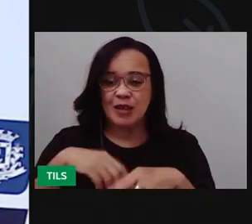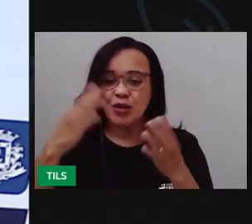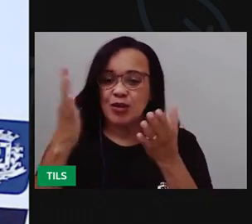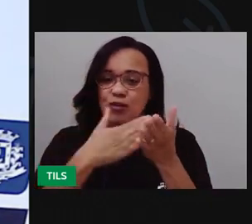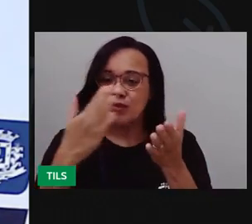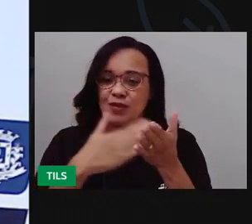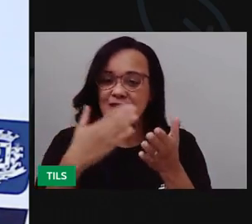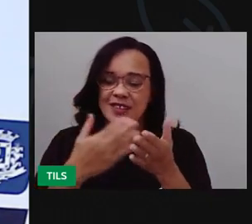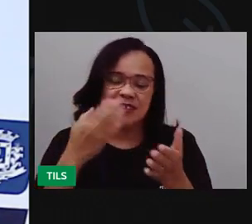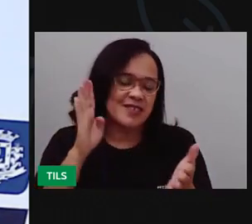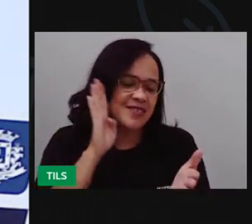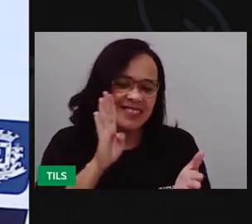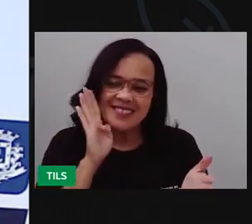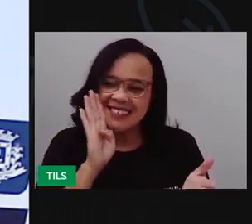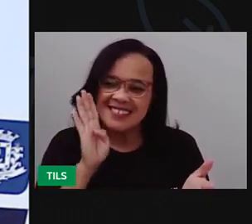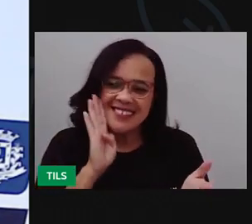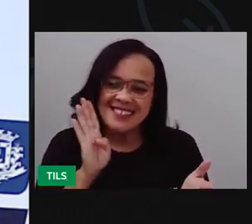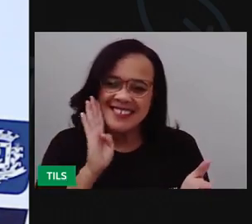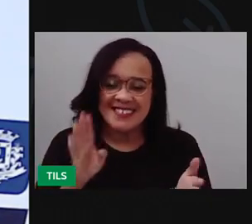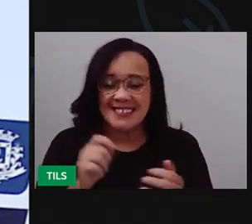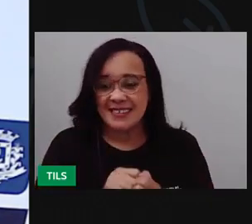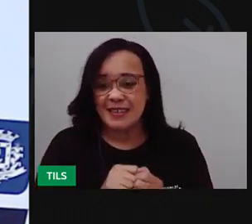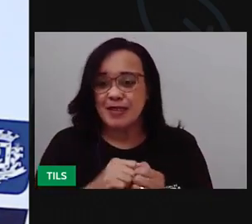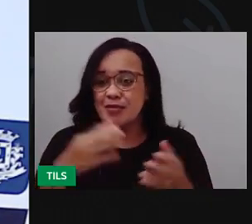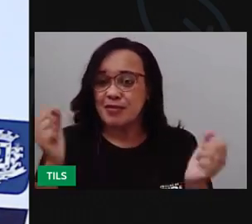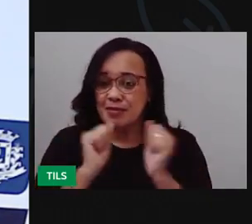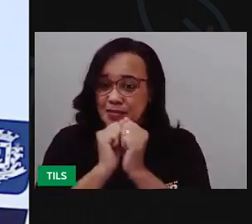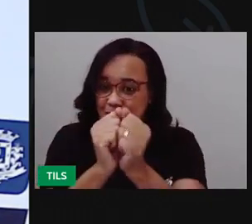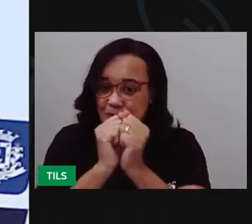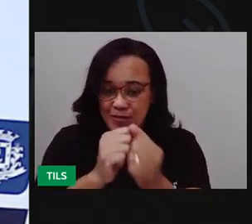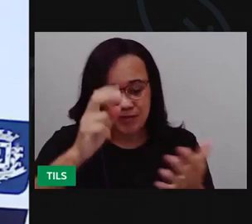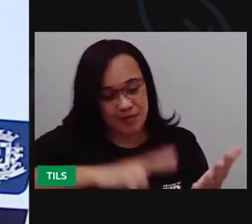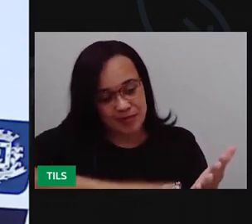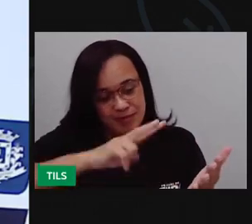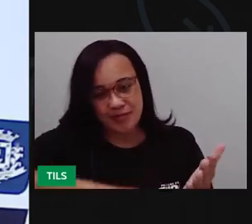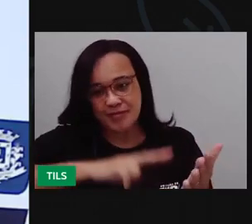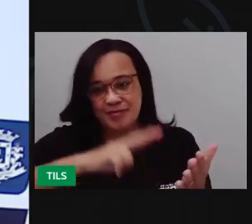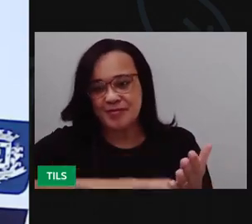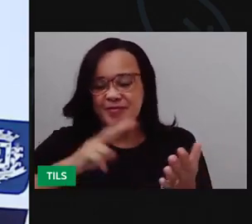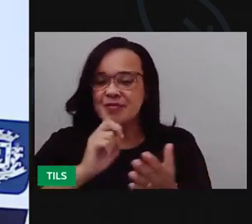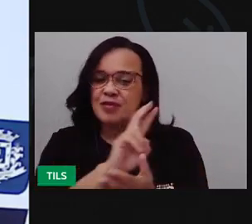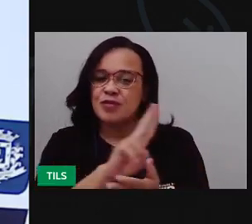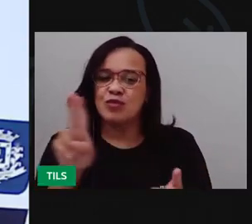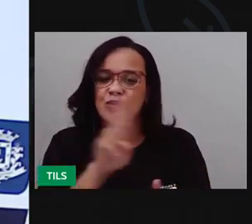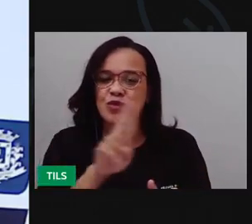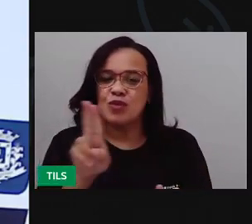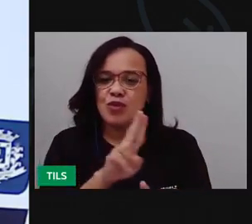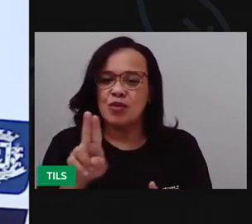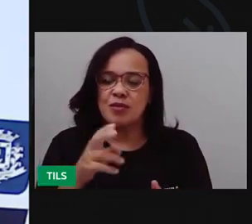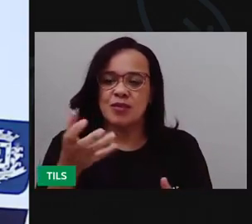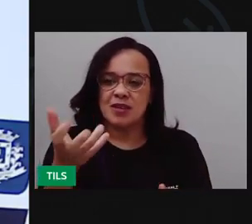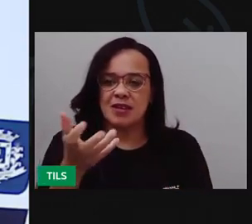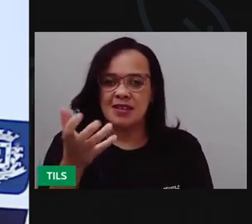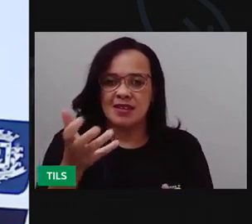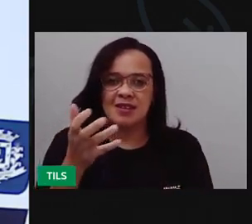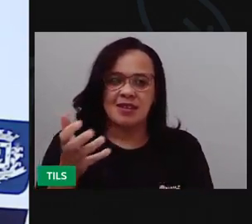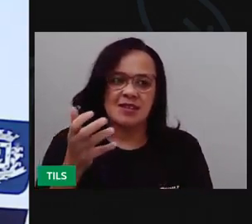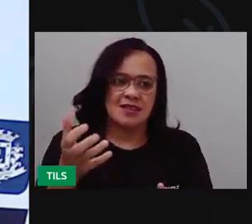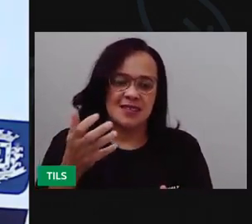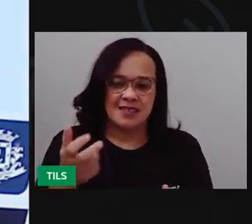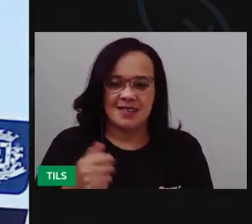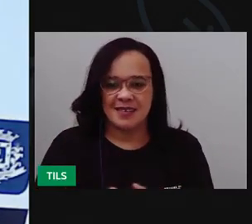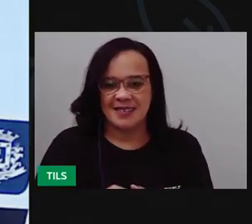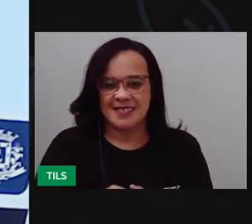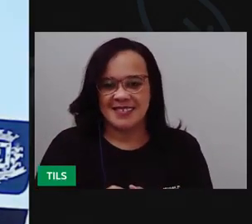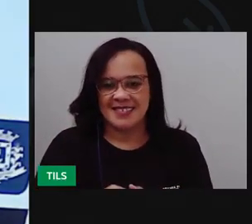um livro muito legal para a gente ler juntinhos. O nome desse livro é Quero Colo. Olha!